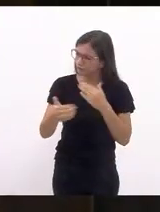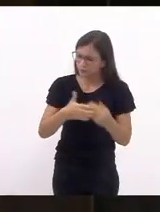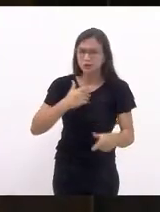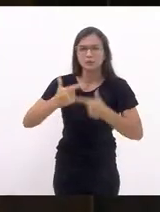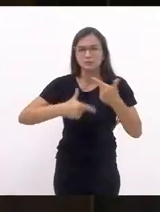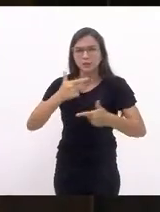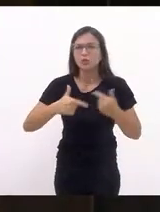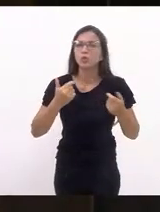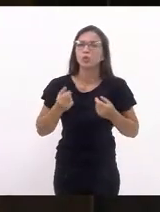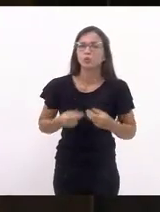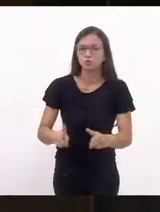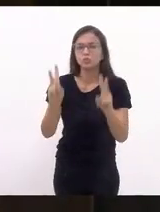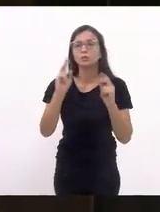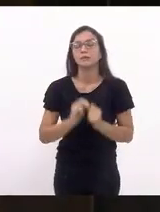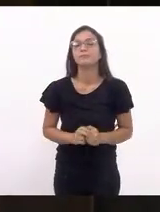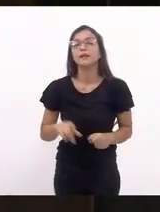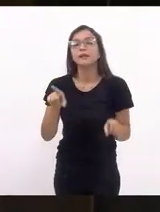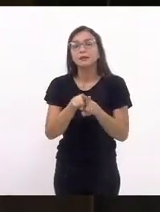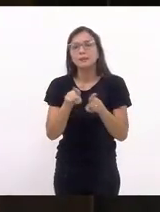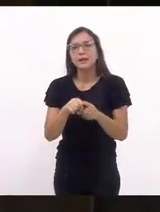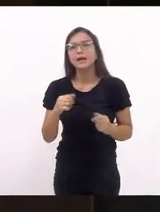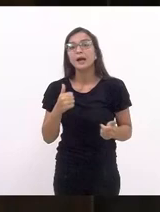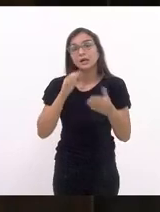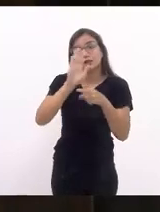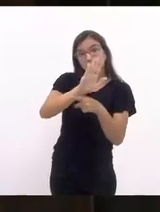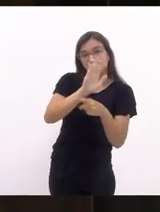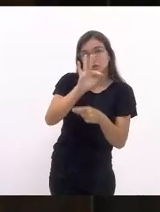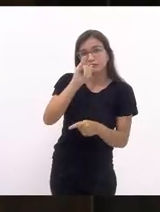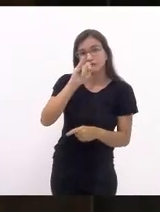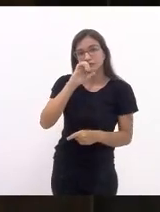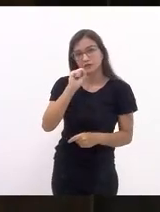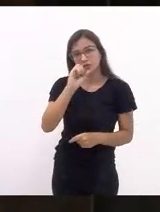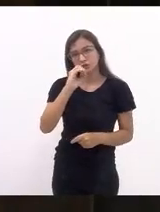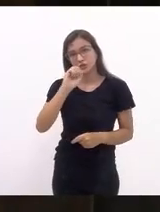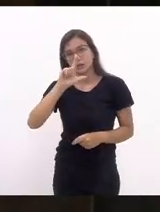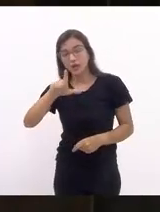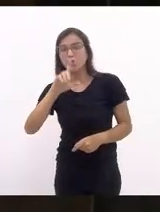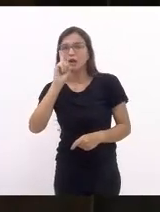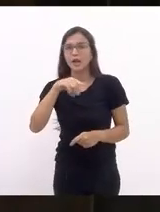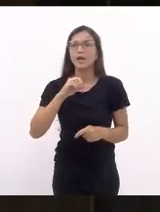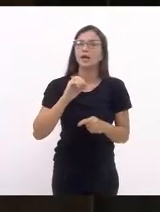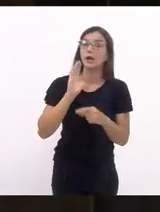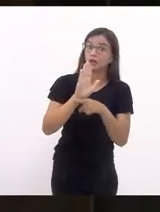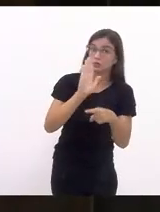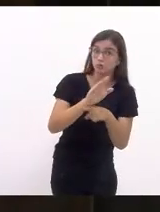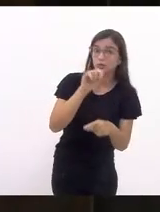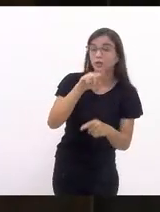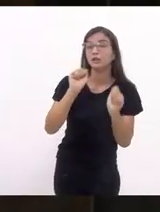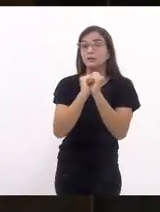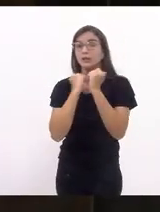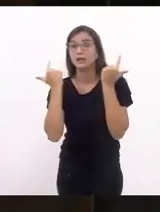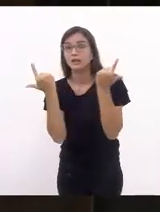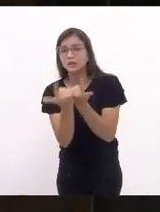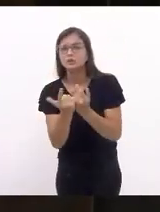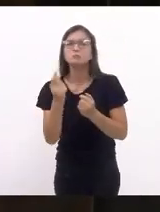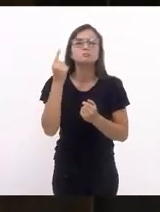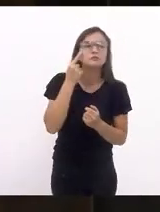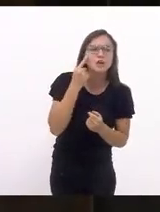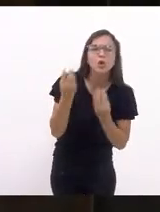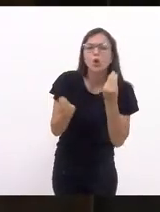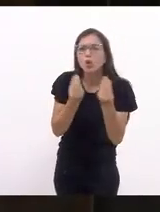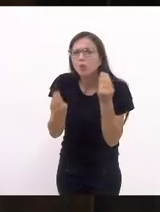ao longo dos meus 21 Assessoria fiscal seguiu esse objetivo de assessorar Assembleia Legislativa na busca de caminhos